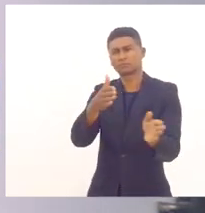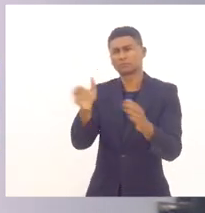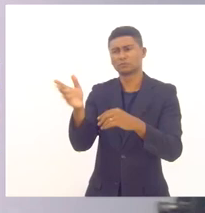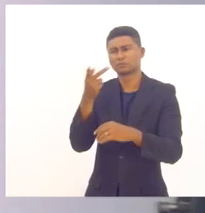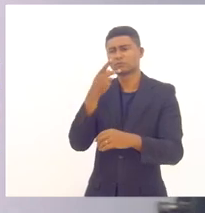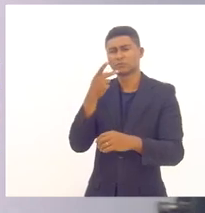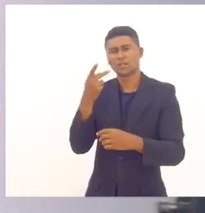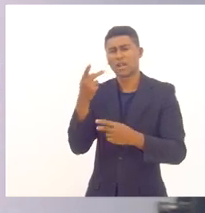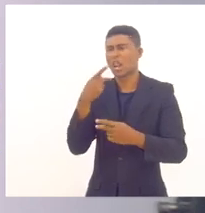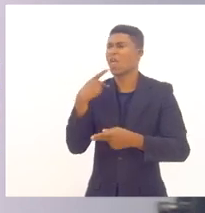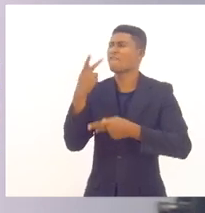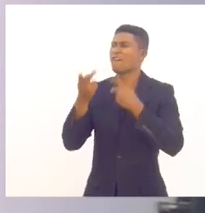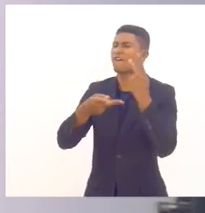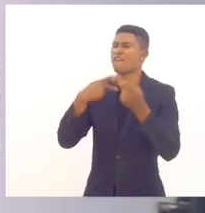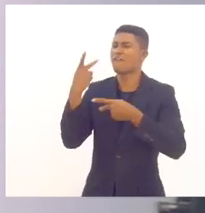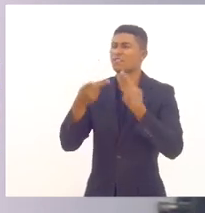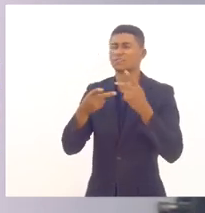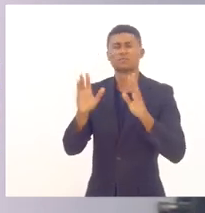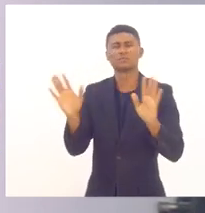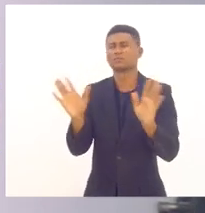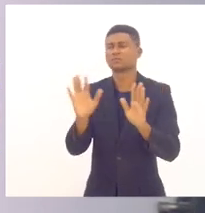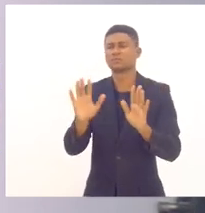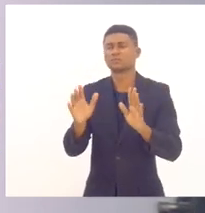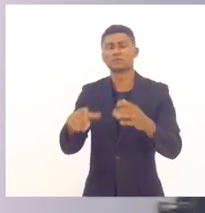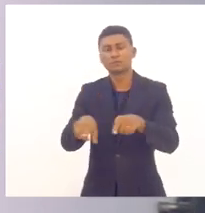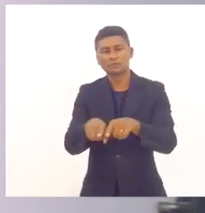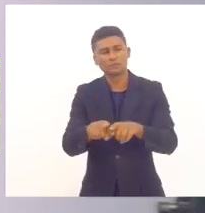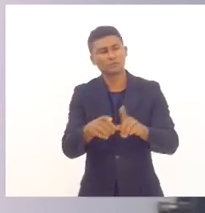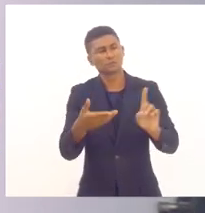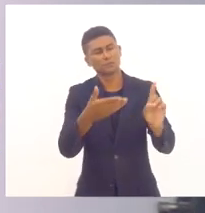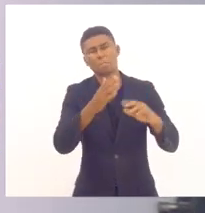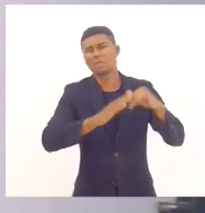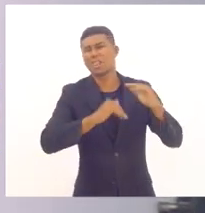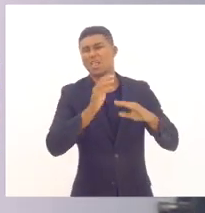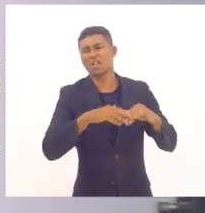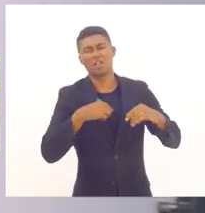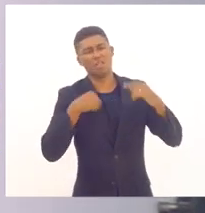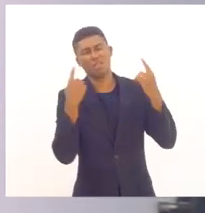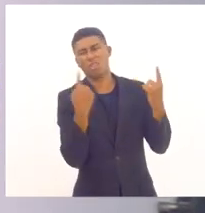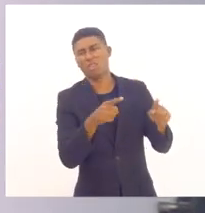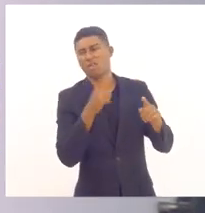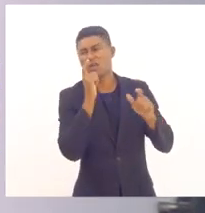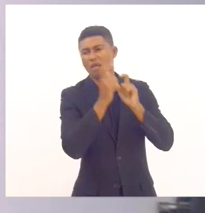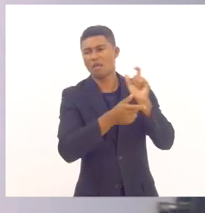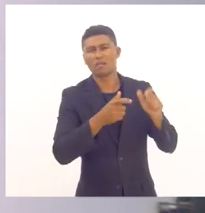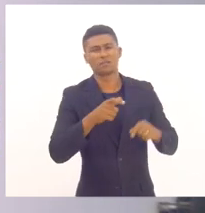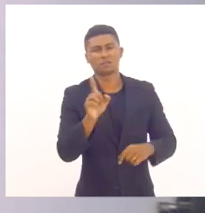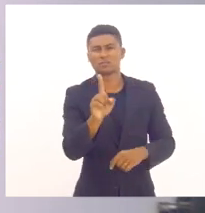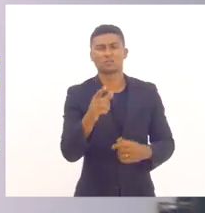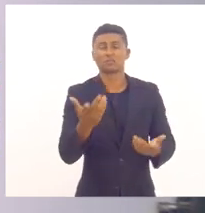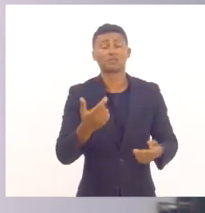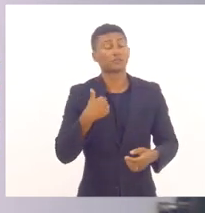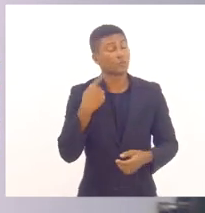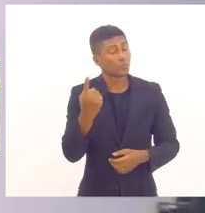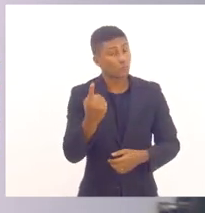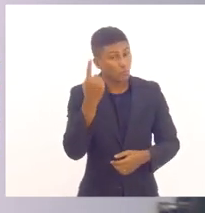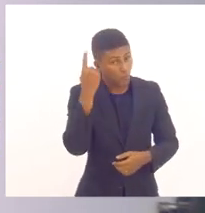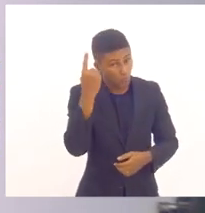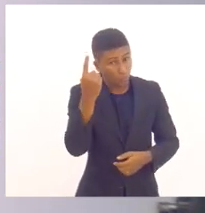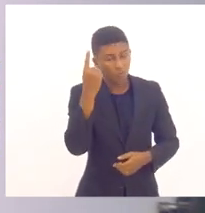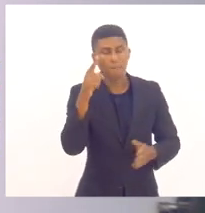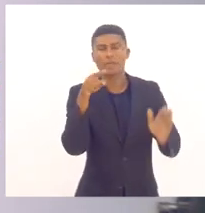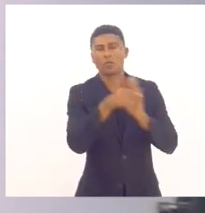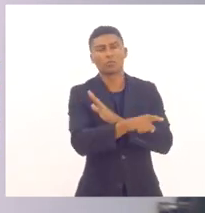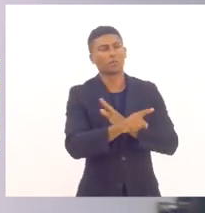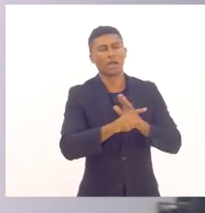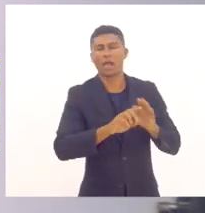não contestei isso, nem a escrita e nem a capacidade do mestre. O meu único questionamento, que não foi respondido até